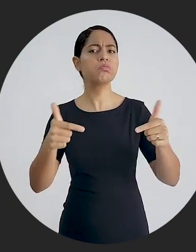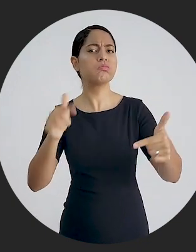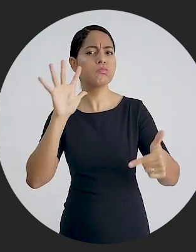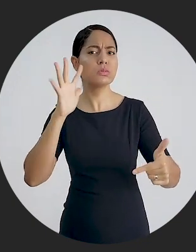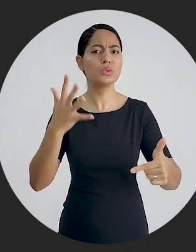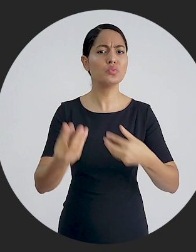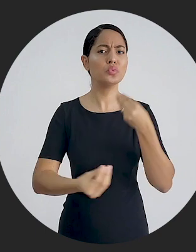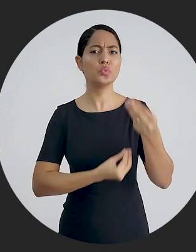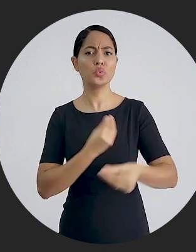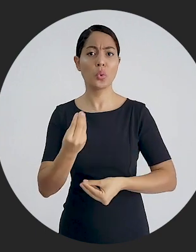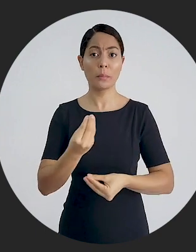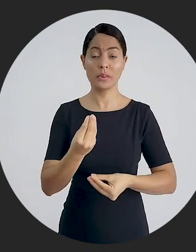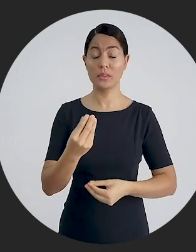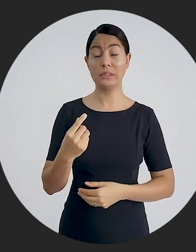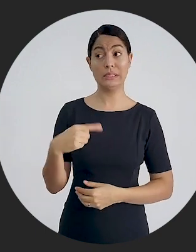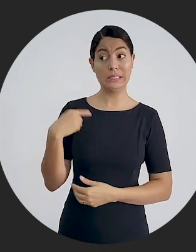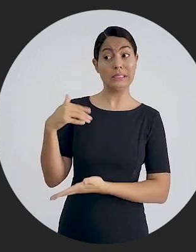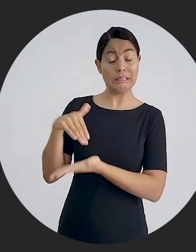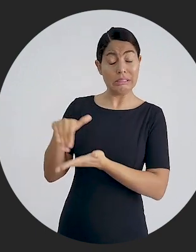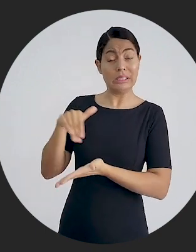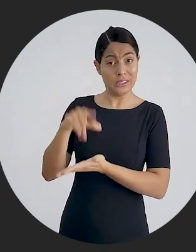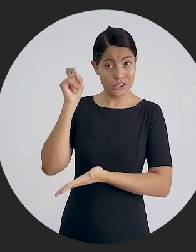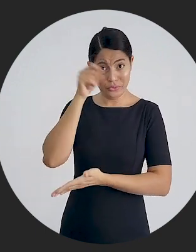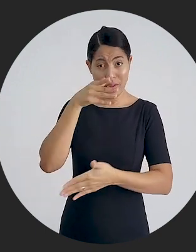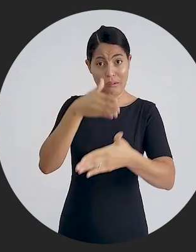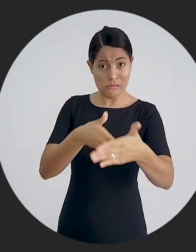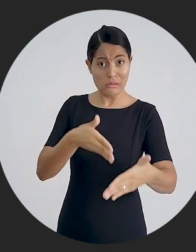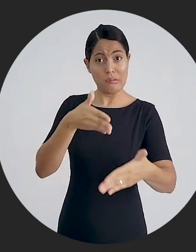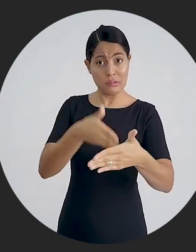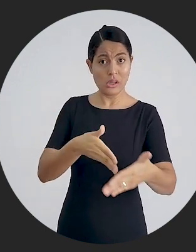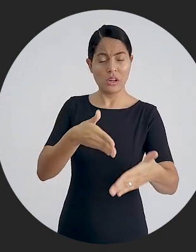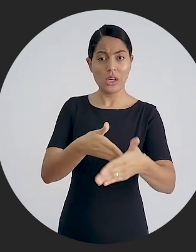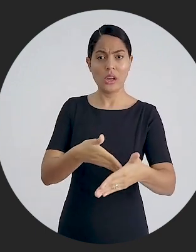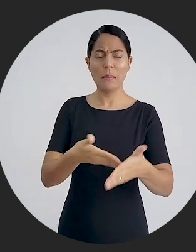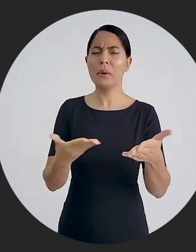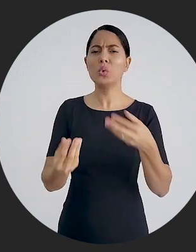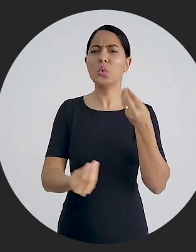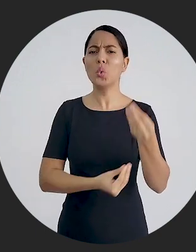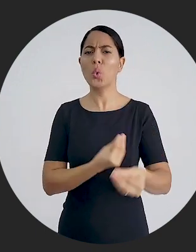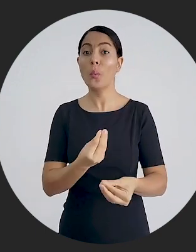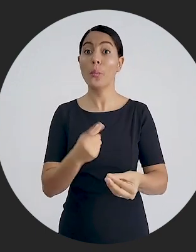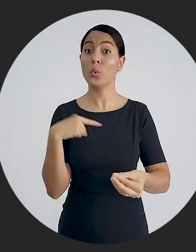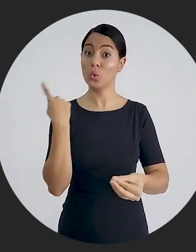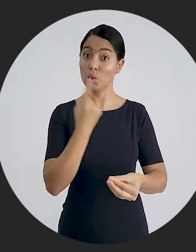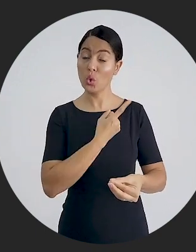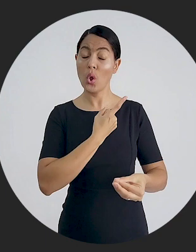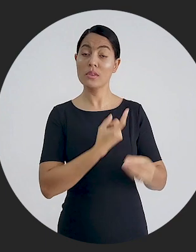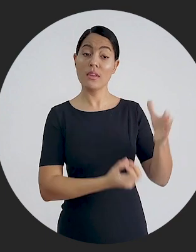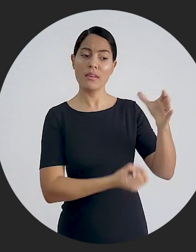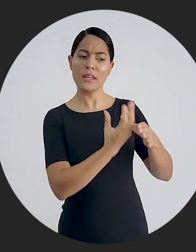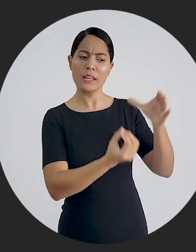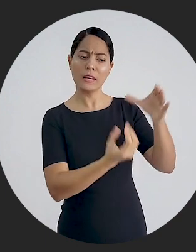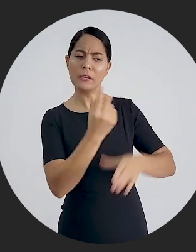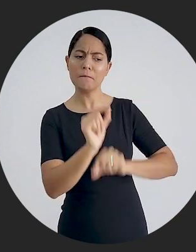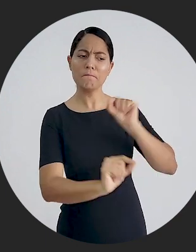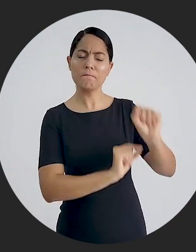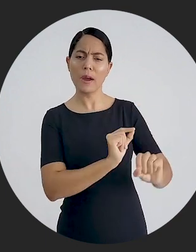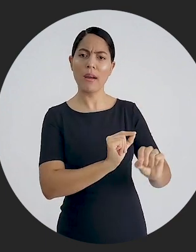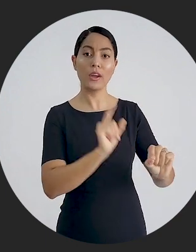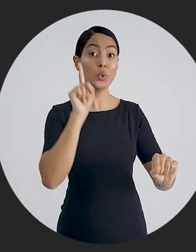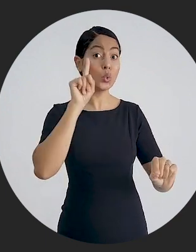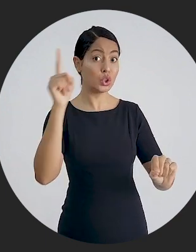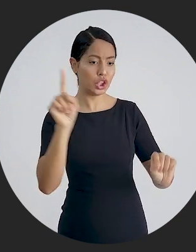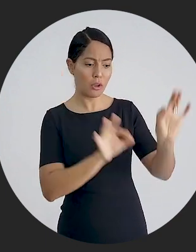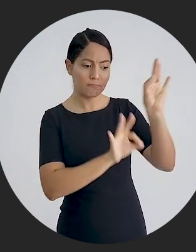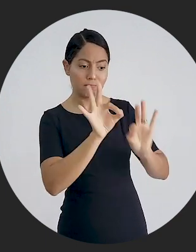foi uma dificuldade, né? De acompanhar isso. Então, a gente cria indicadores, meta, para ir acompanhando realmente o planejamento ao longo do ano,